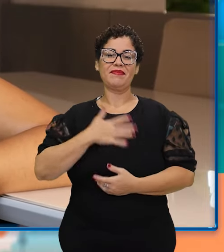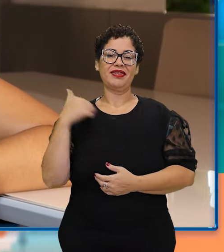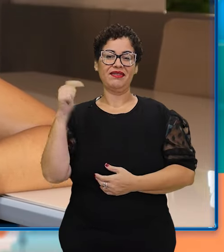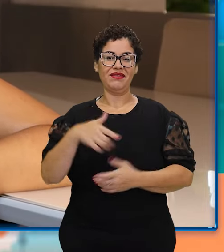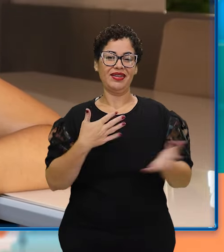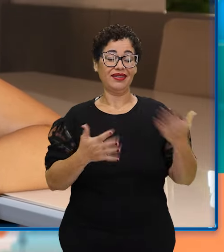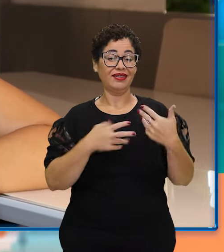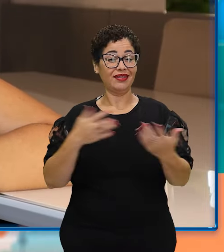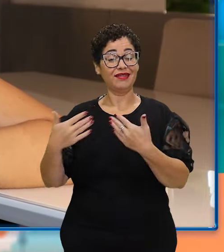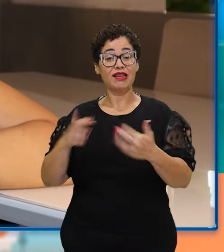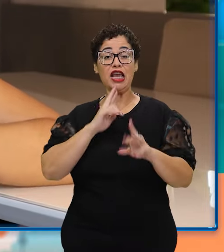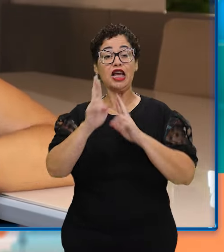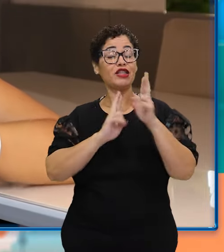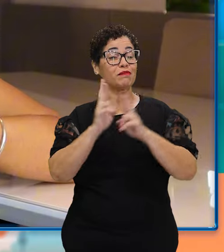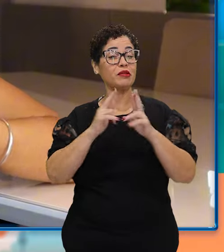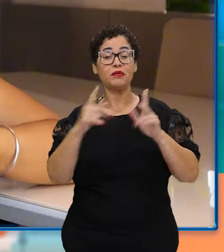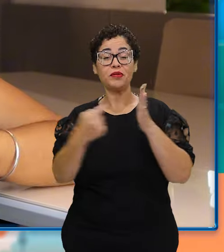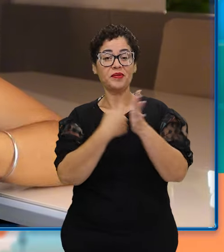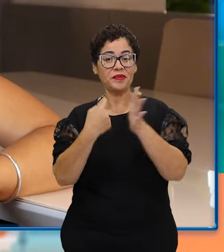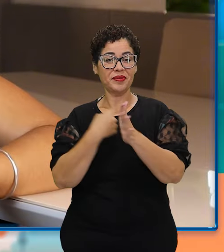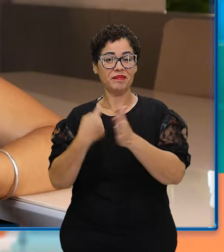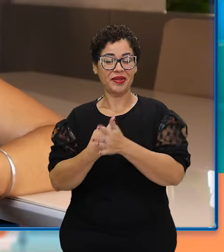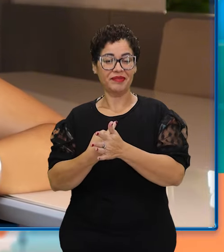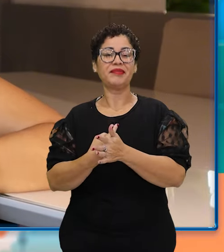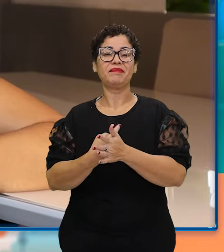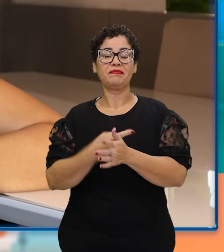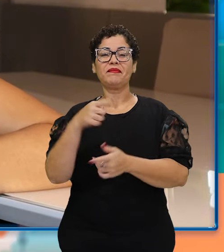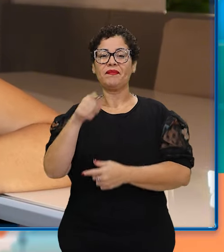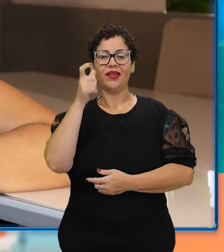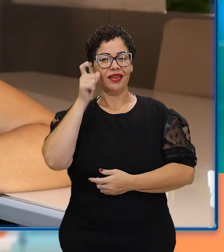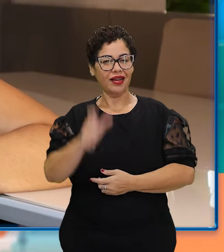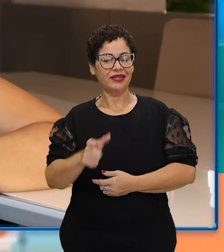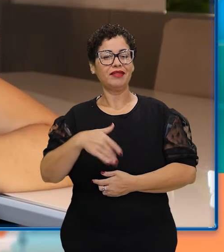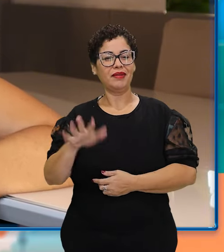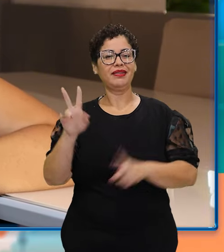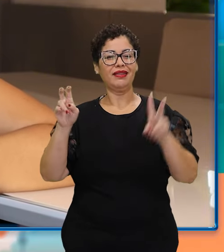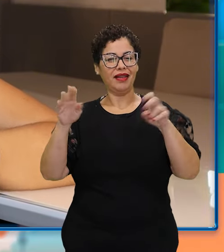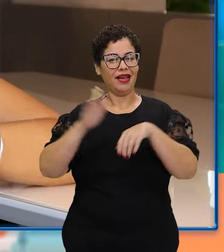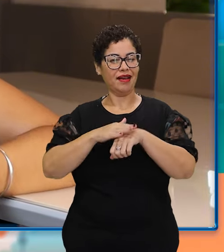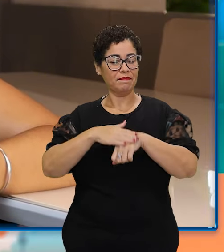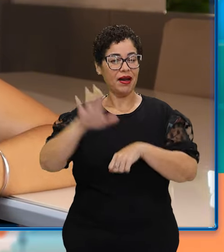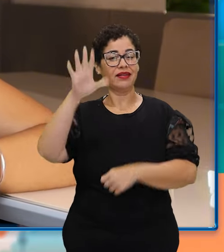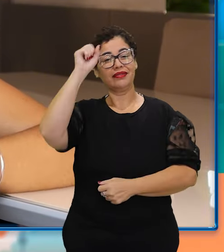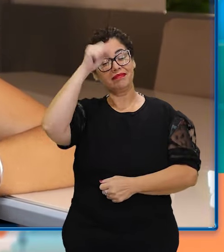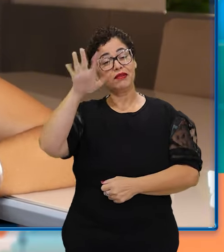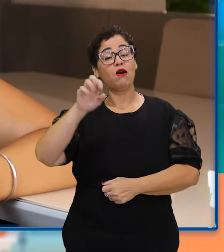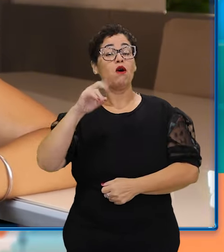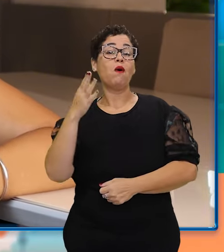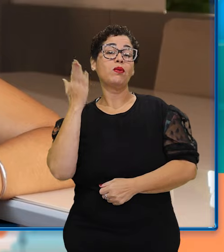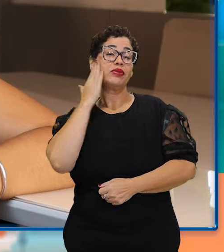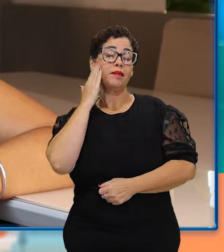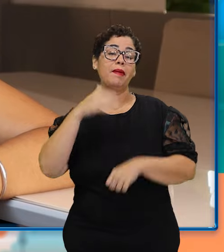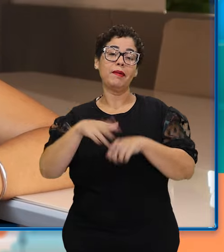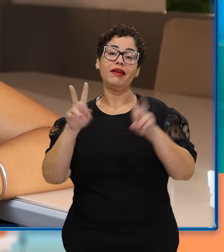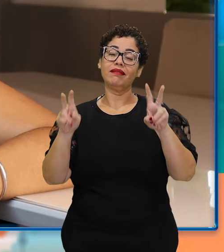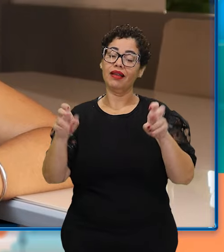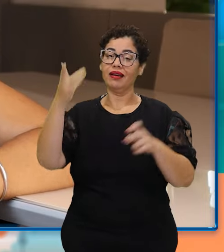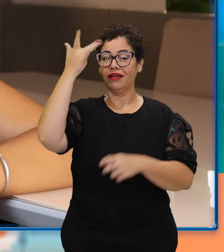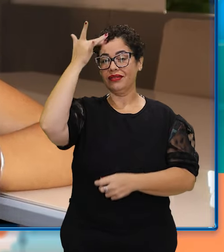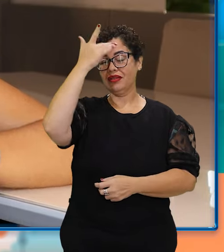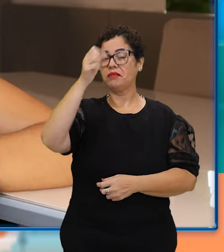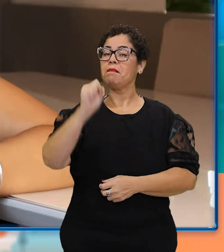prazer estar aqui com vocês e a responder a todas as suas perguntas. Para quem ficou interessado no tema e quer saber mais ou quer saber mais sobre temas de